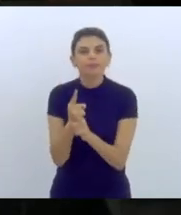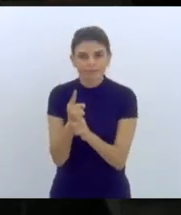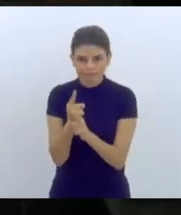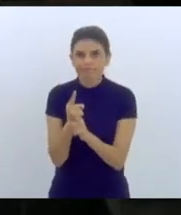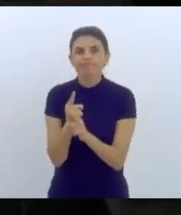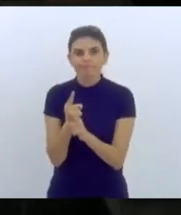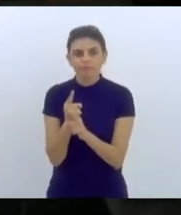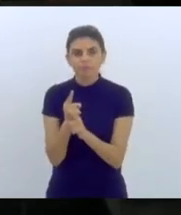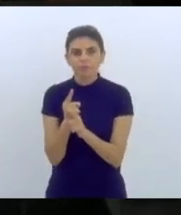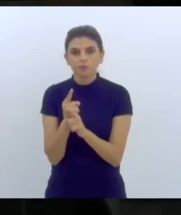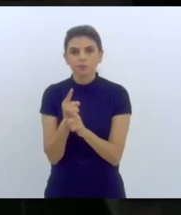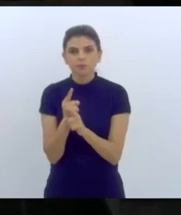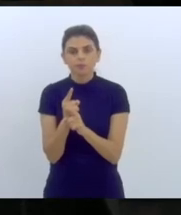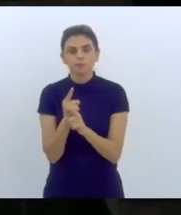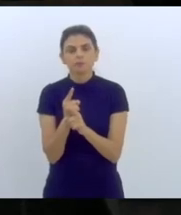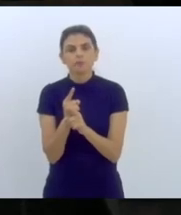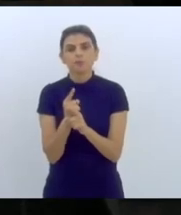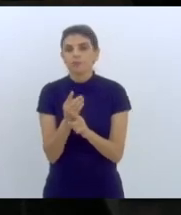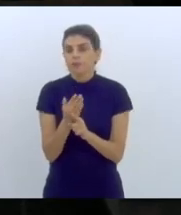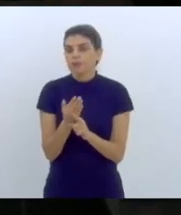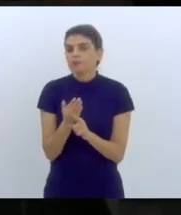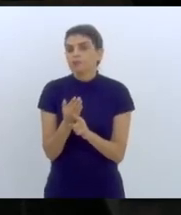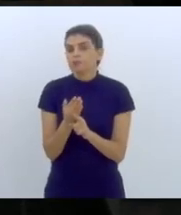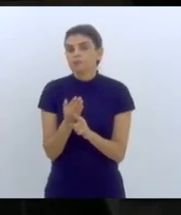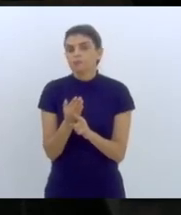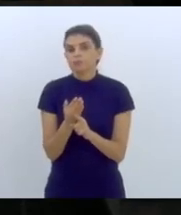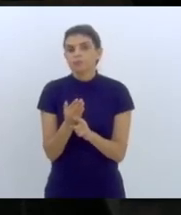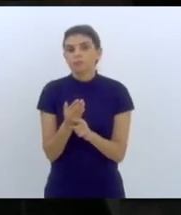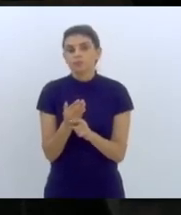que em demandas